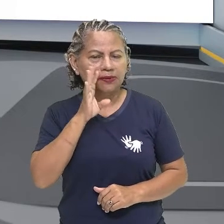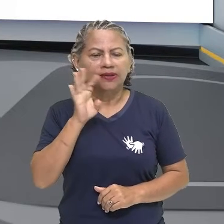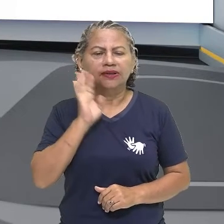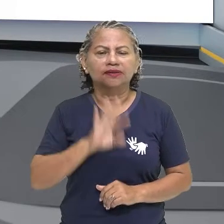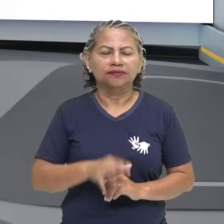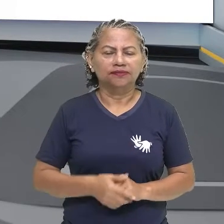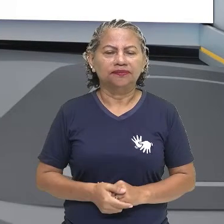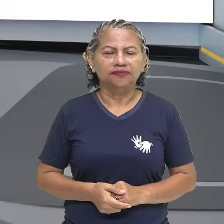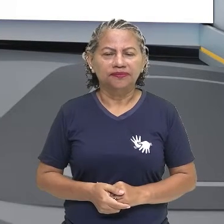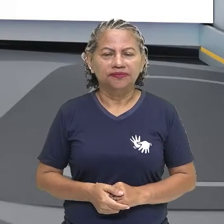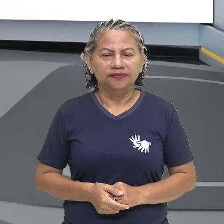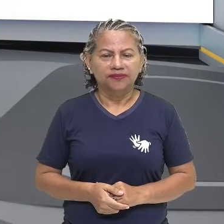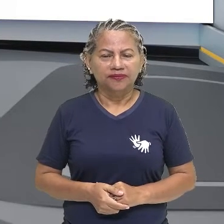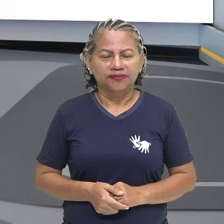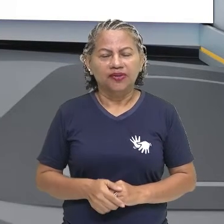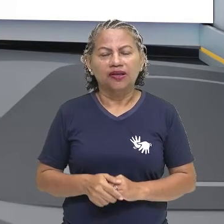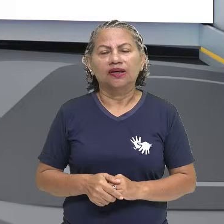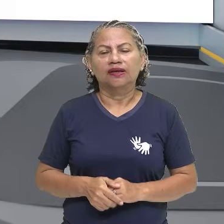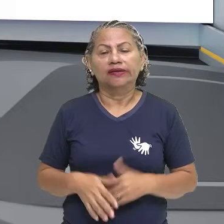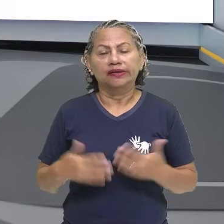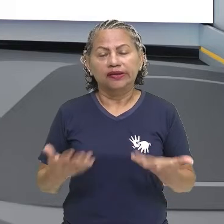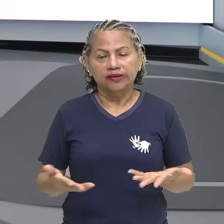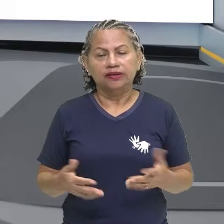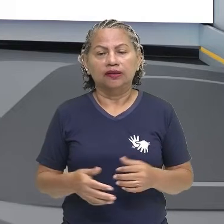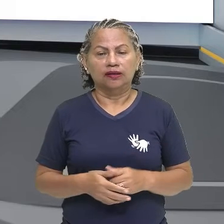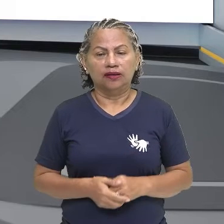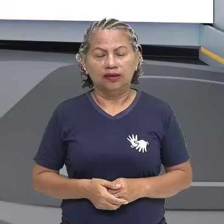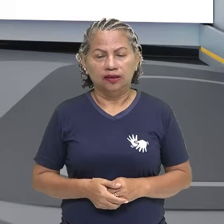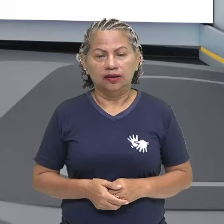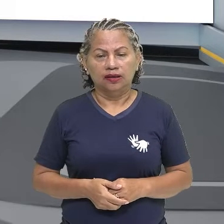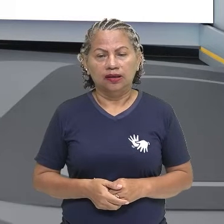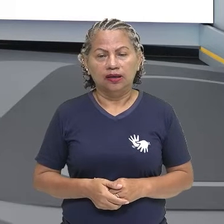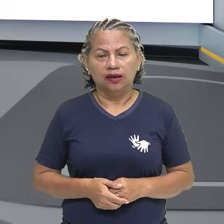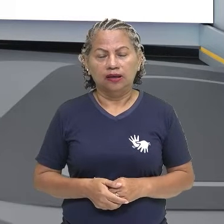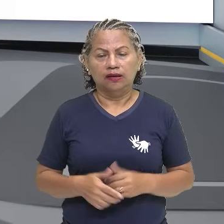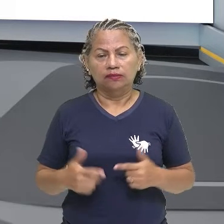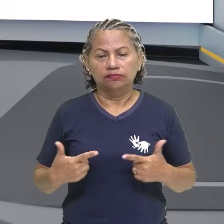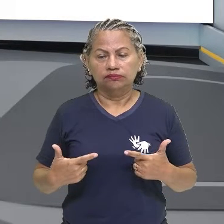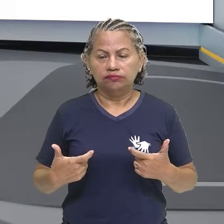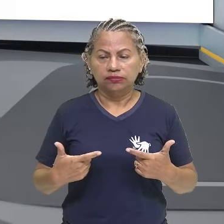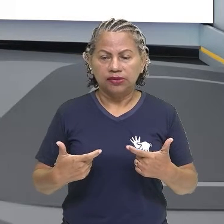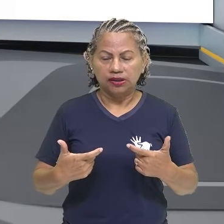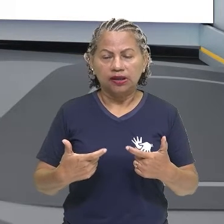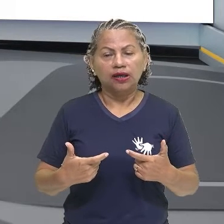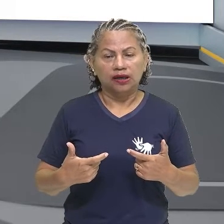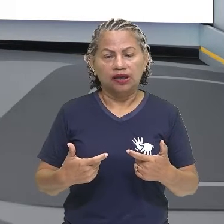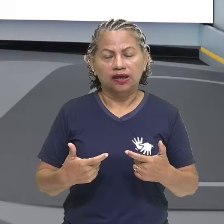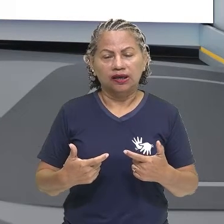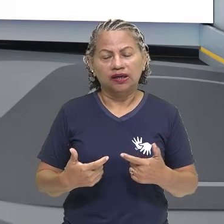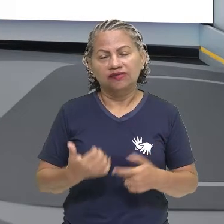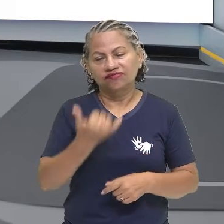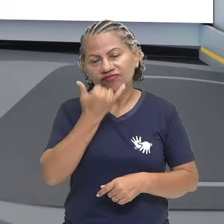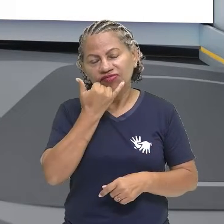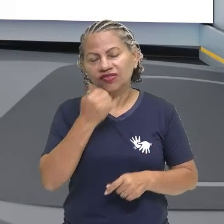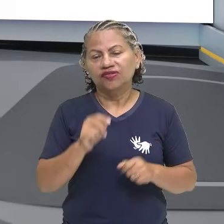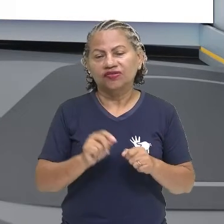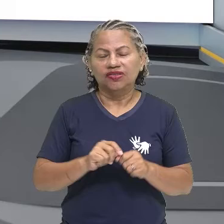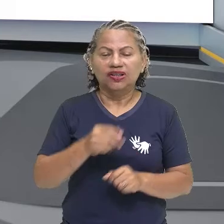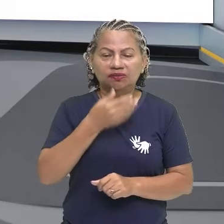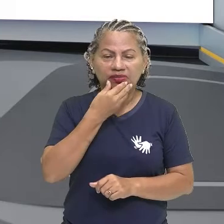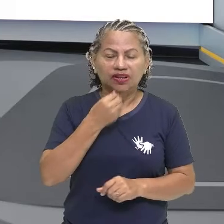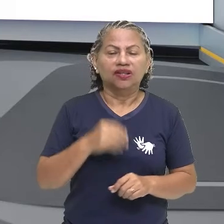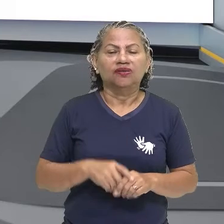a gente mexe bastante com o que, infelizmente, a guerra foi produzida pelo homem também, né? Mas